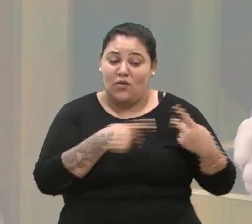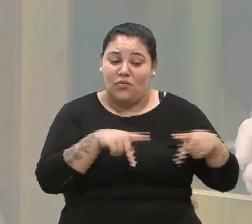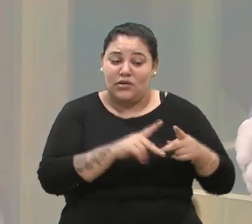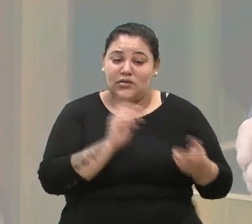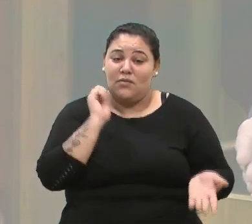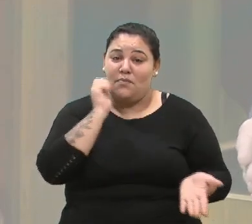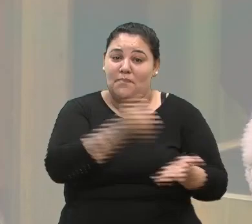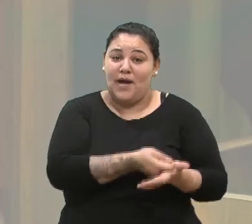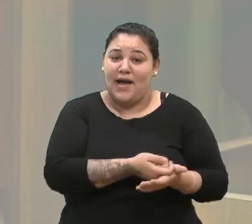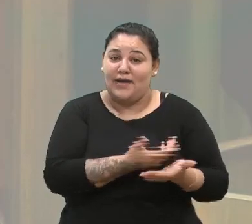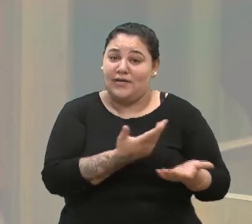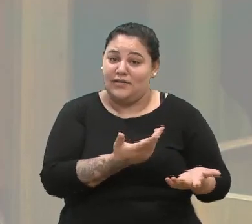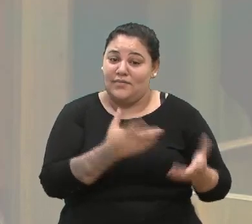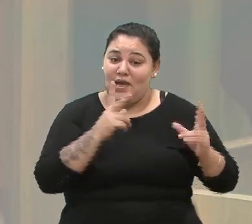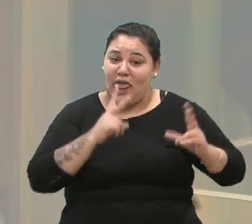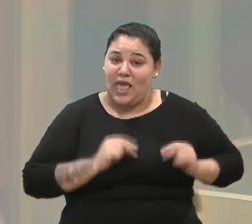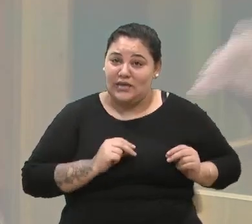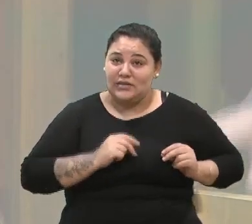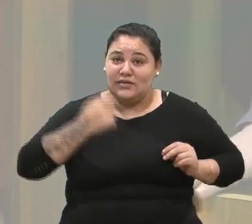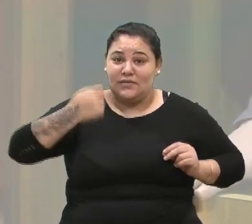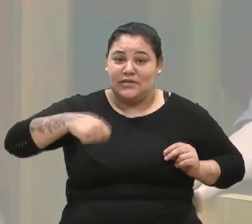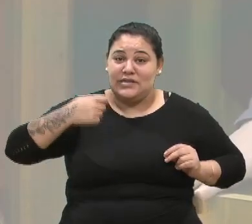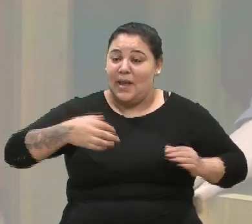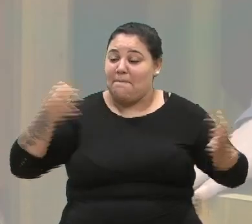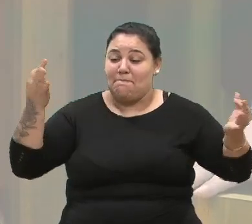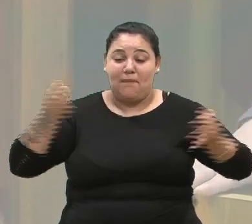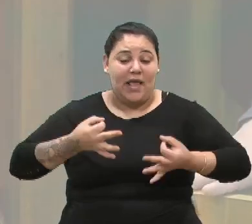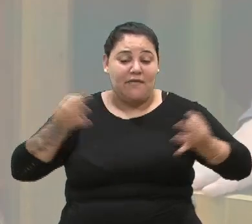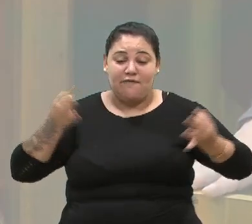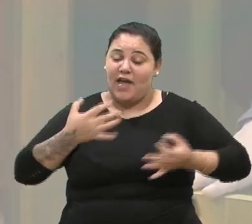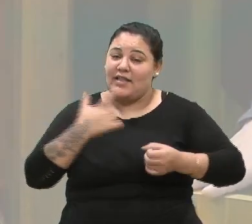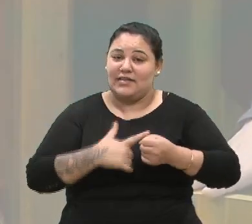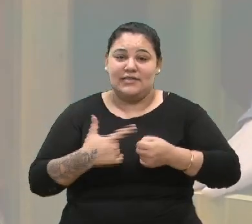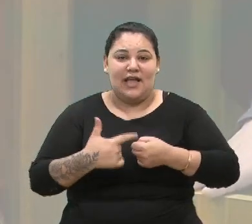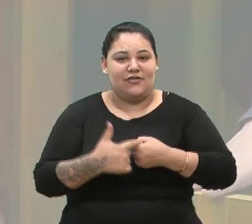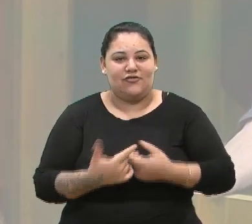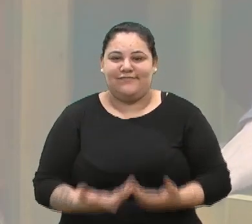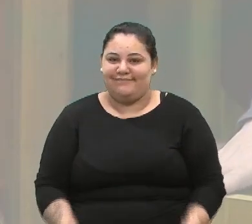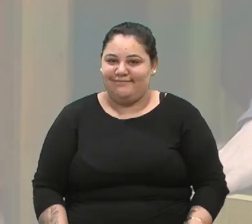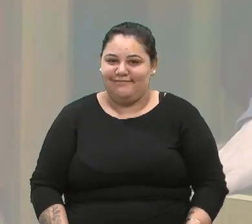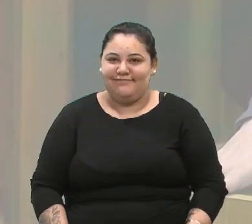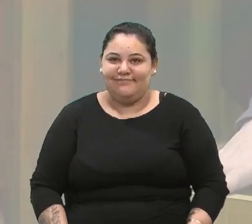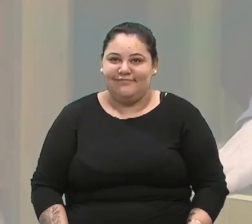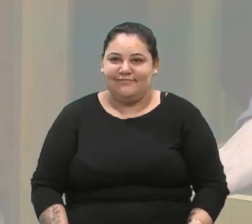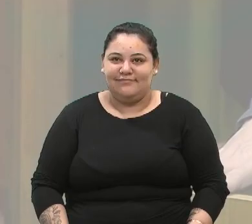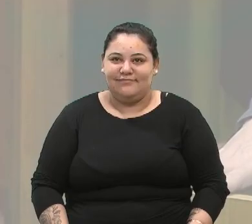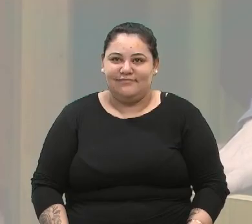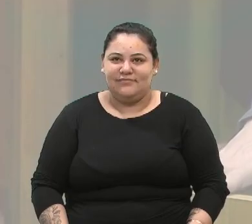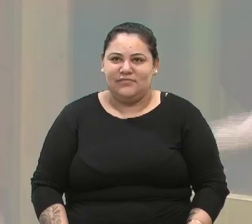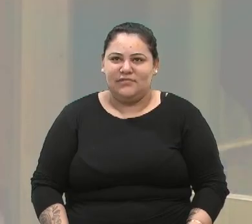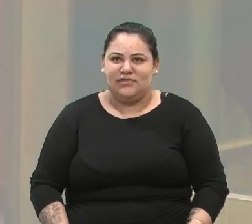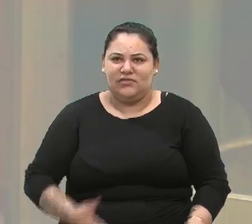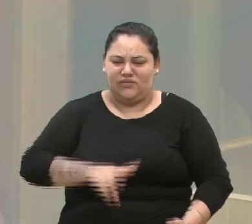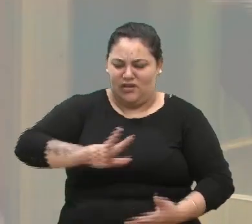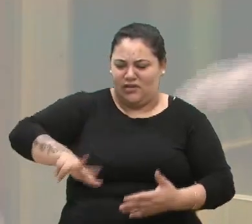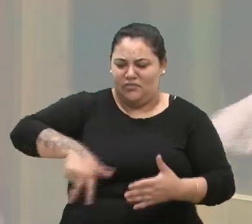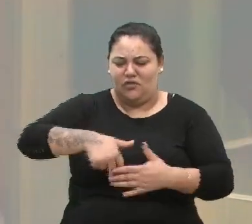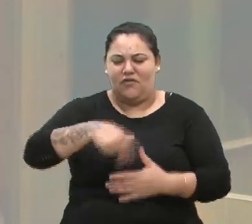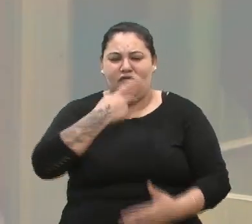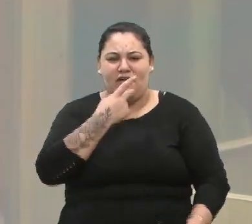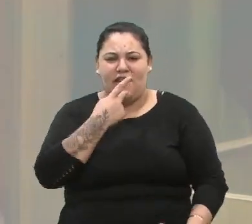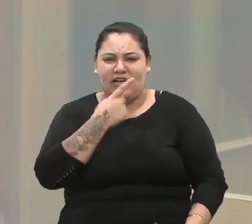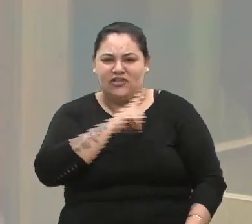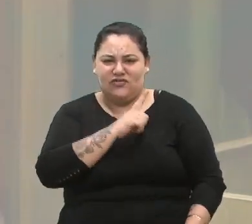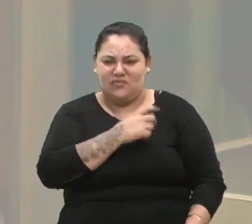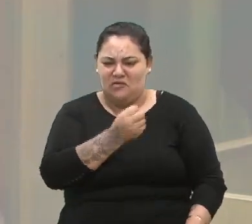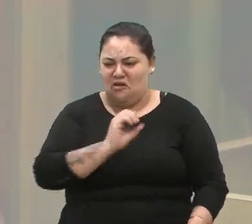pago pelo serviço, deveria estar um brinco a cidade. Perfeita. Então vim aqui vangloriar que deu 800 mil de lucro.